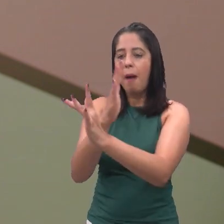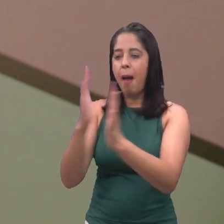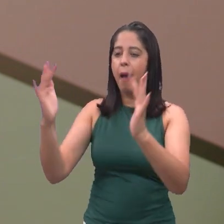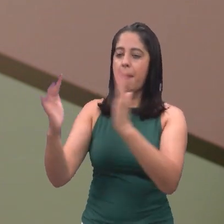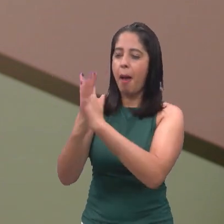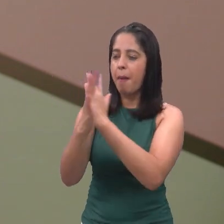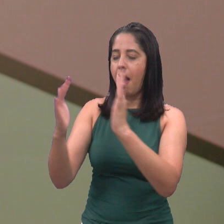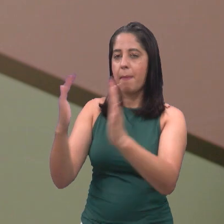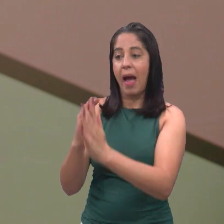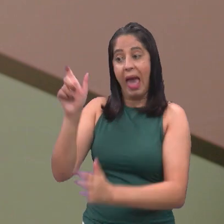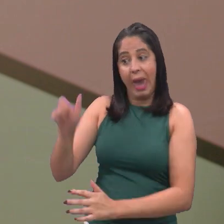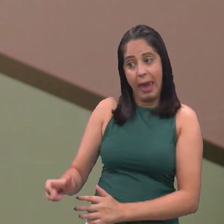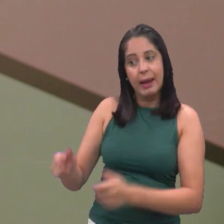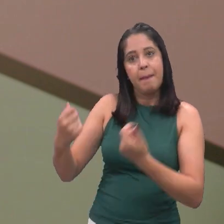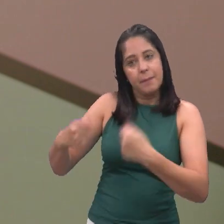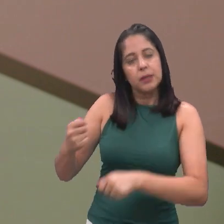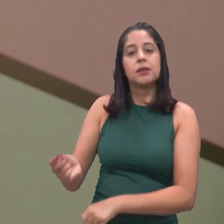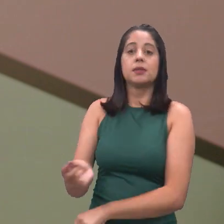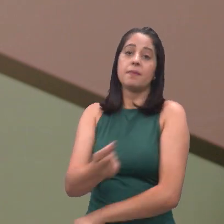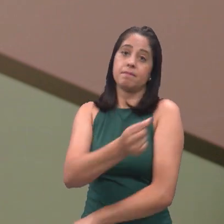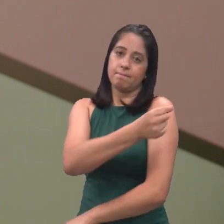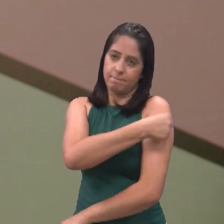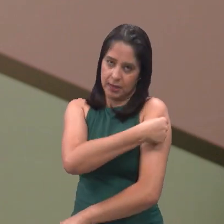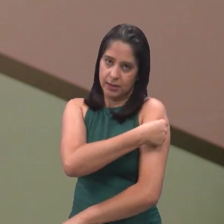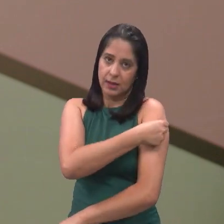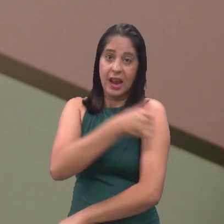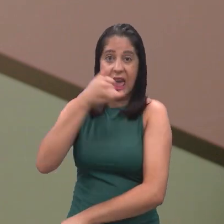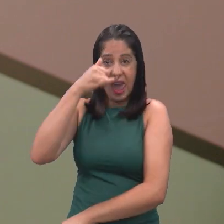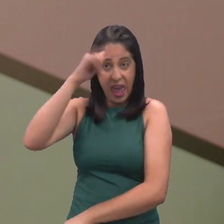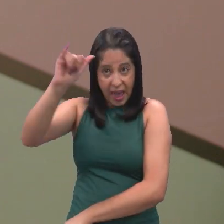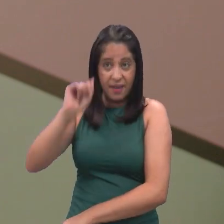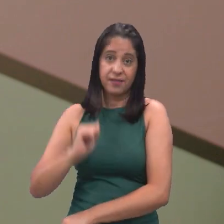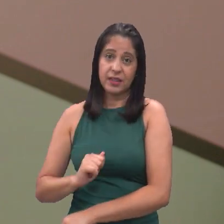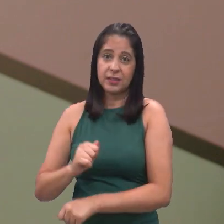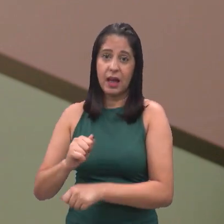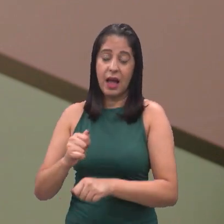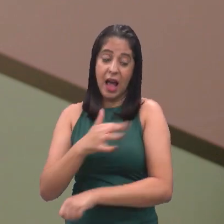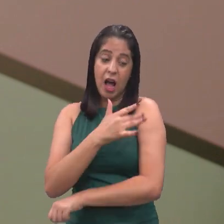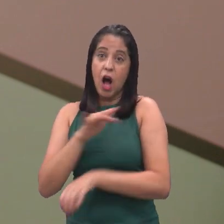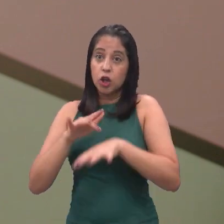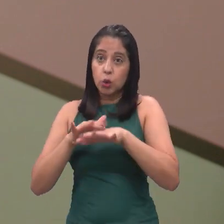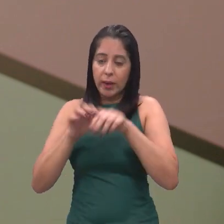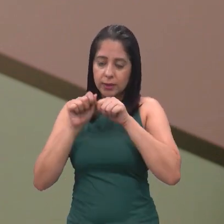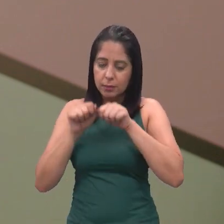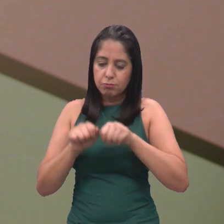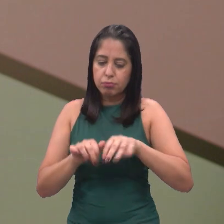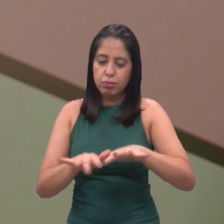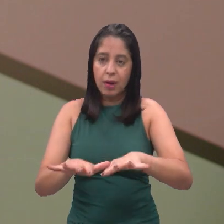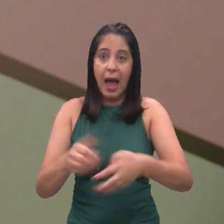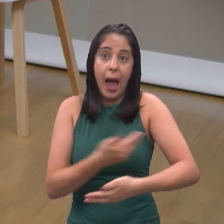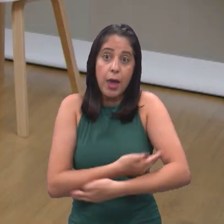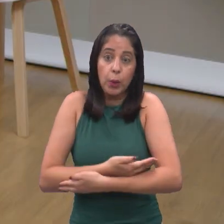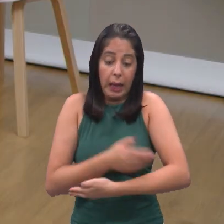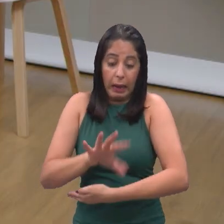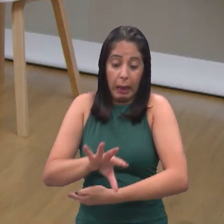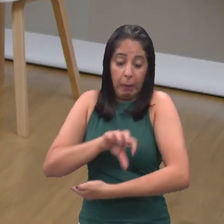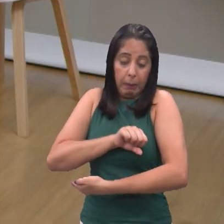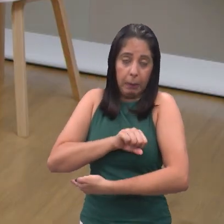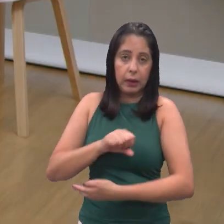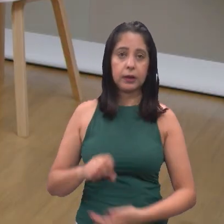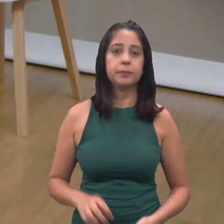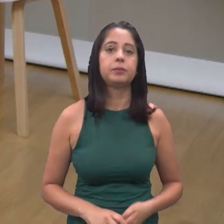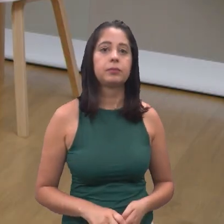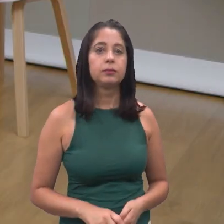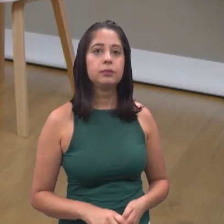Então é preciso que ele também tome para evitar que ele seja o carreador ali daquela doença. E essa vacina, esse tipo de